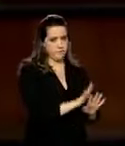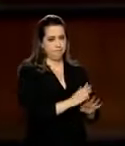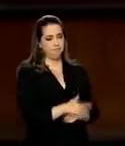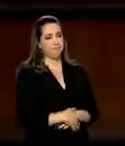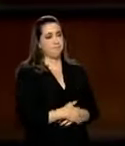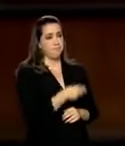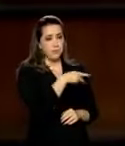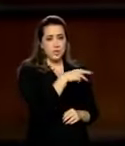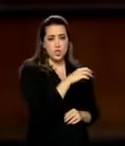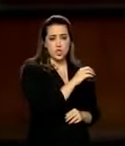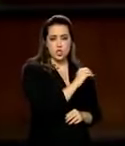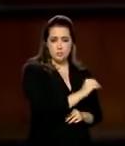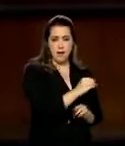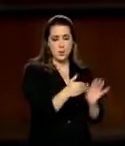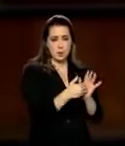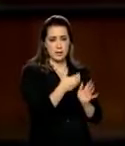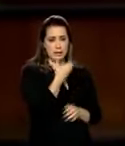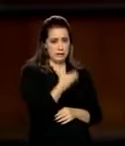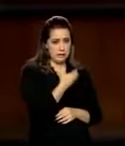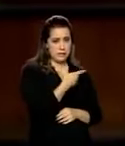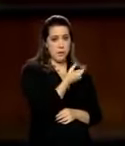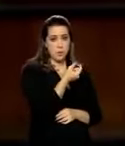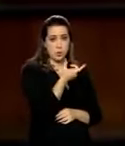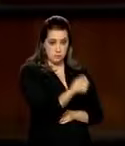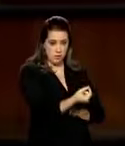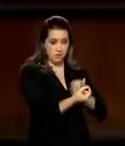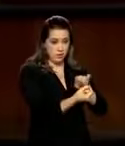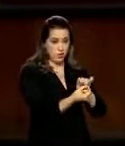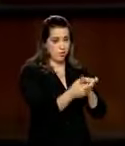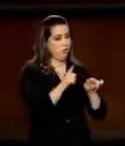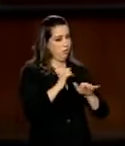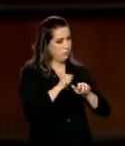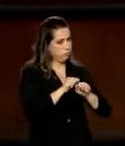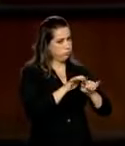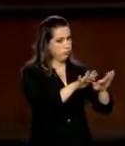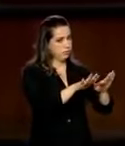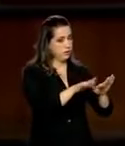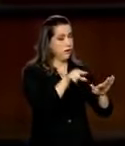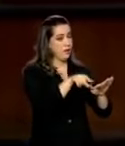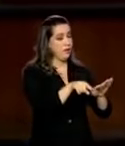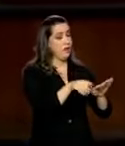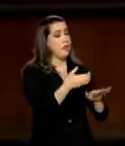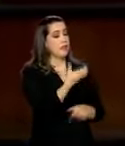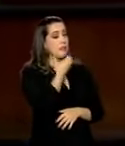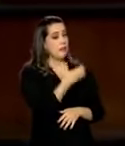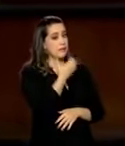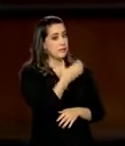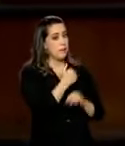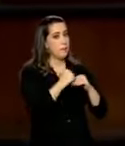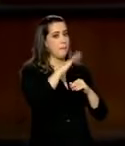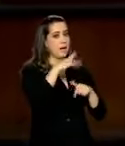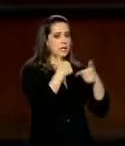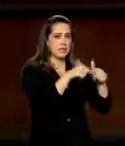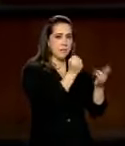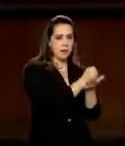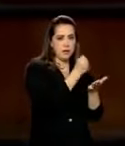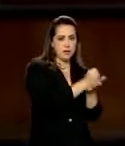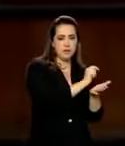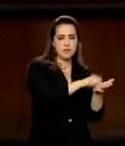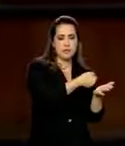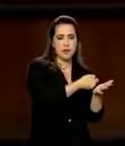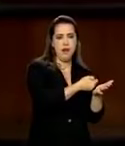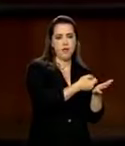De março a dezembro. Nós terminamos dezembro com mais empregos formais do que dezembro de 2019. Isso é um sinal